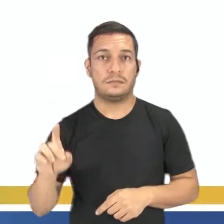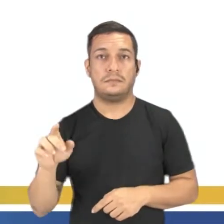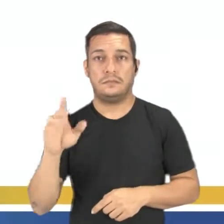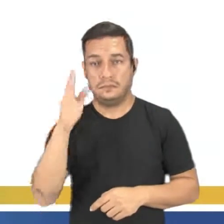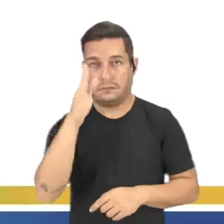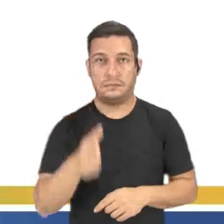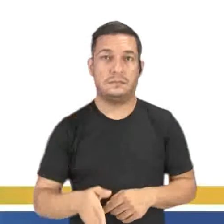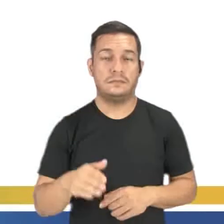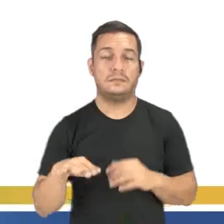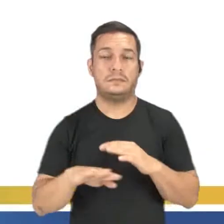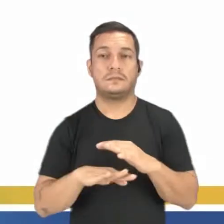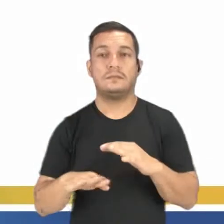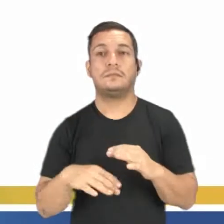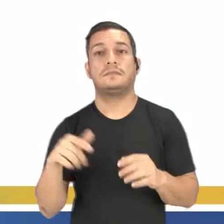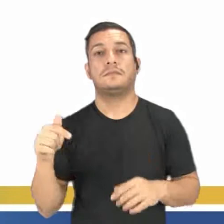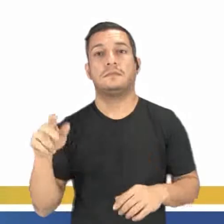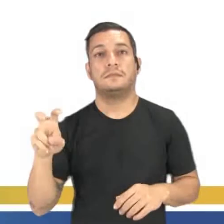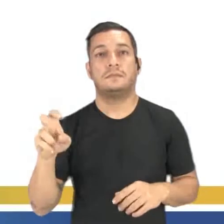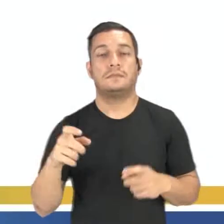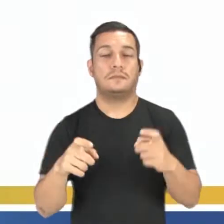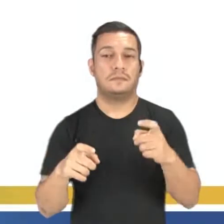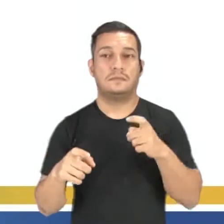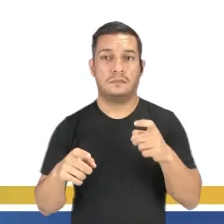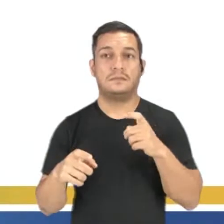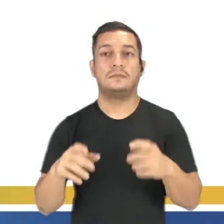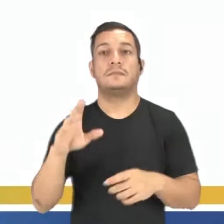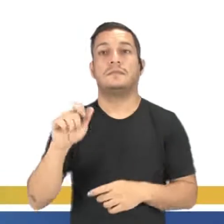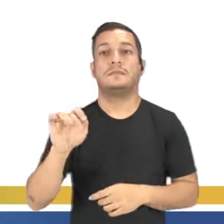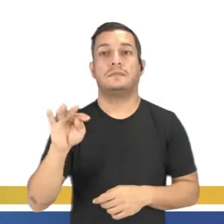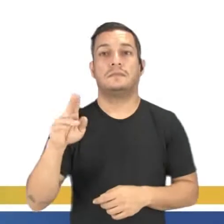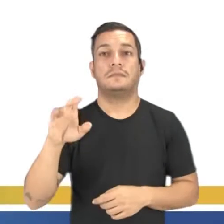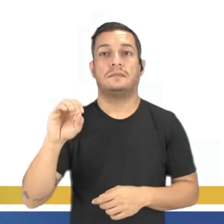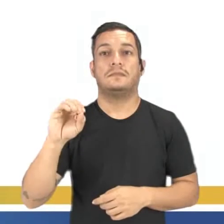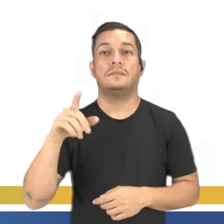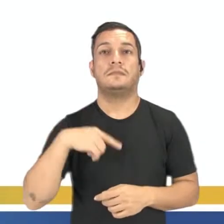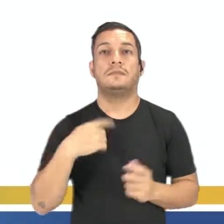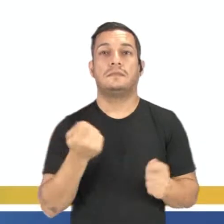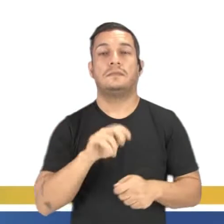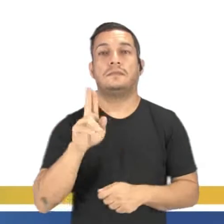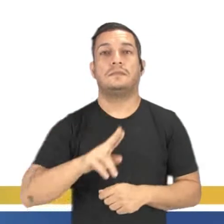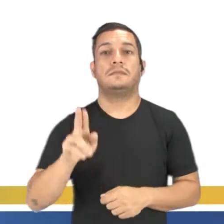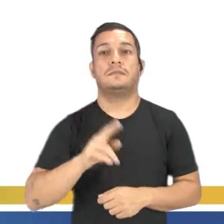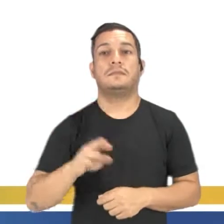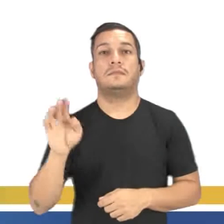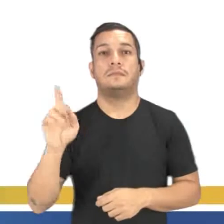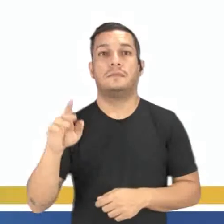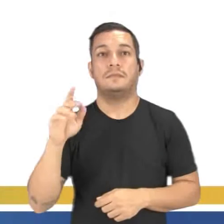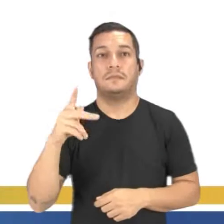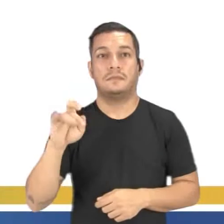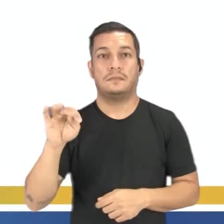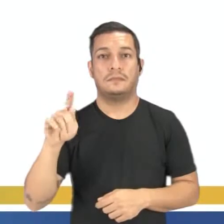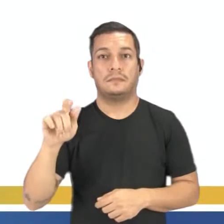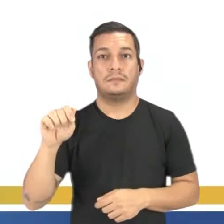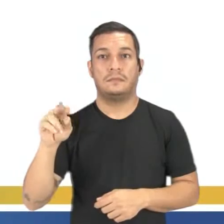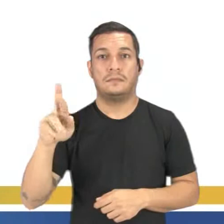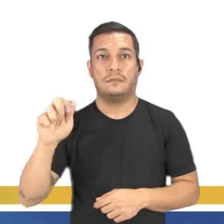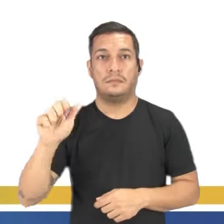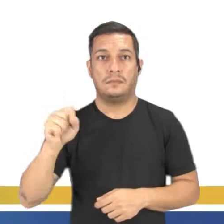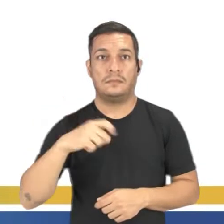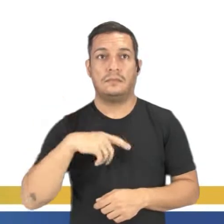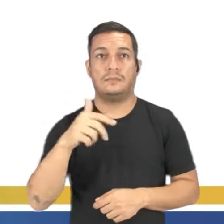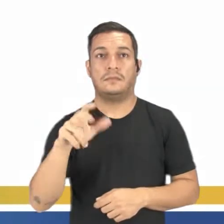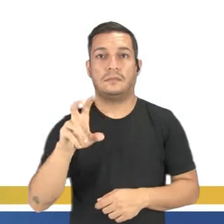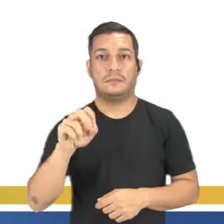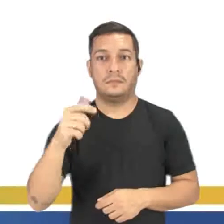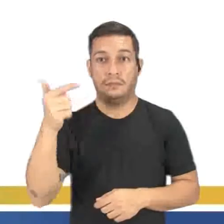triângulo menor, que é um triângulo retângulo, e x, um cateto, podemos utilizar o Teorema de Pitágoras. Pelo Teorema de Pitágoras,